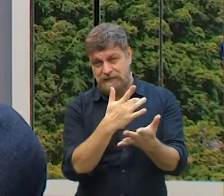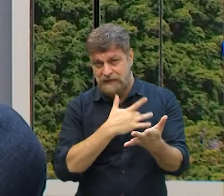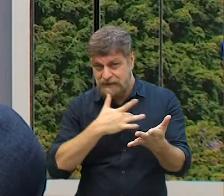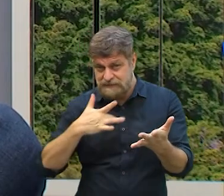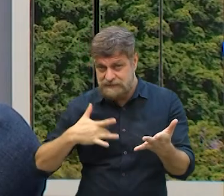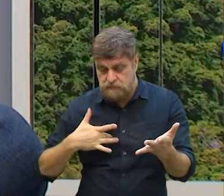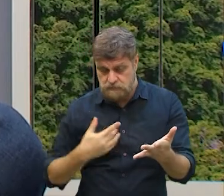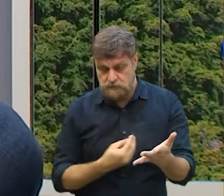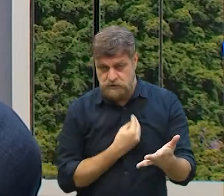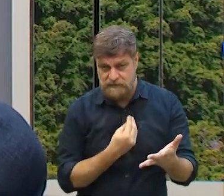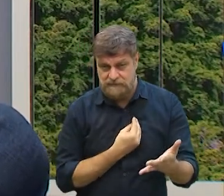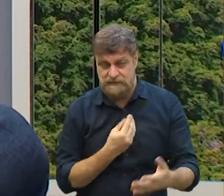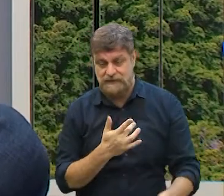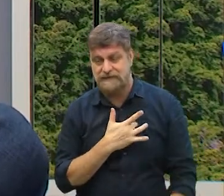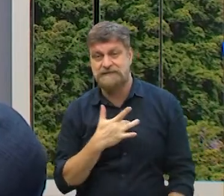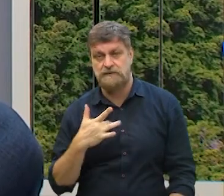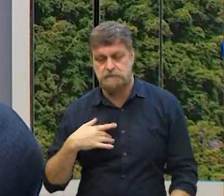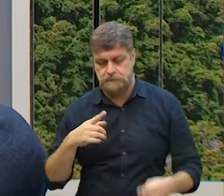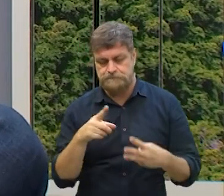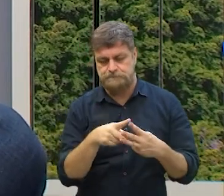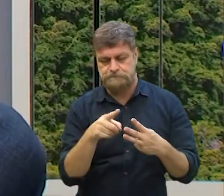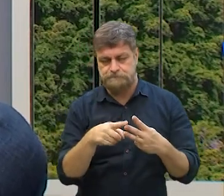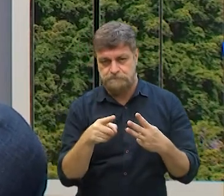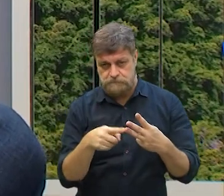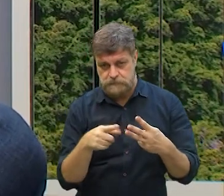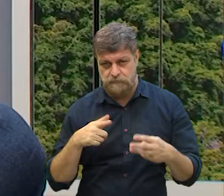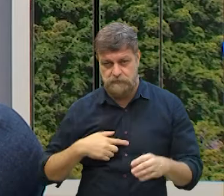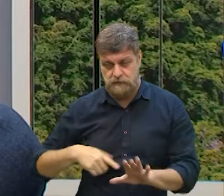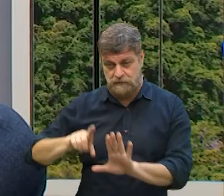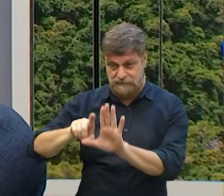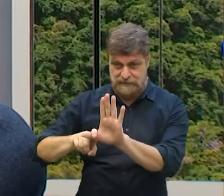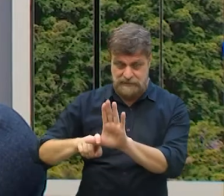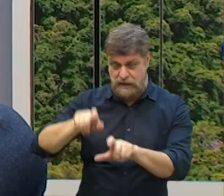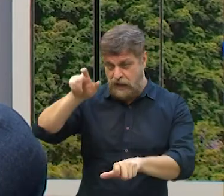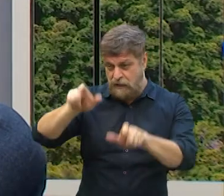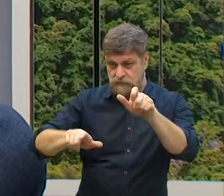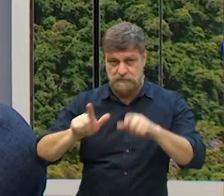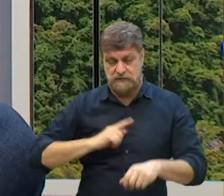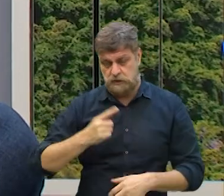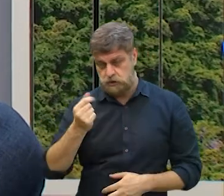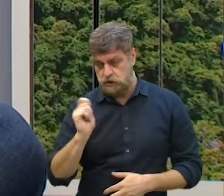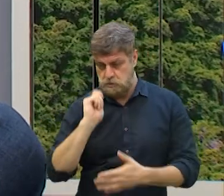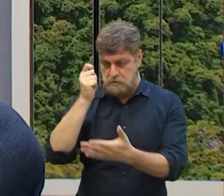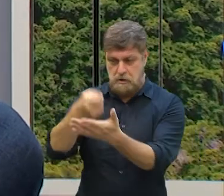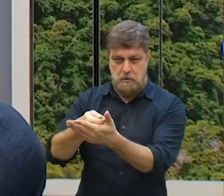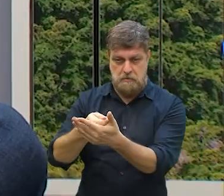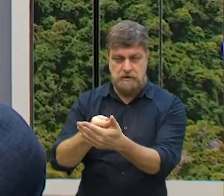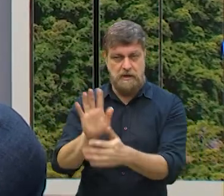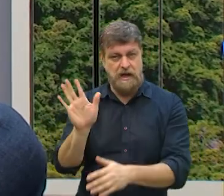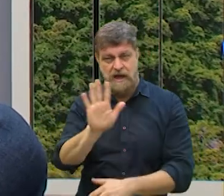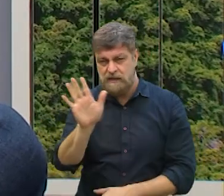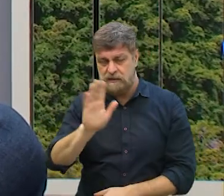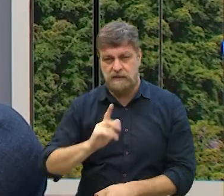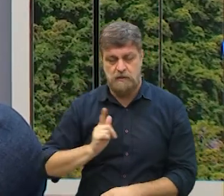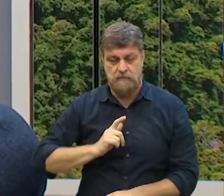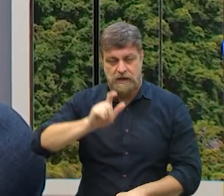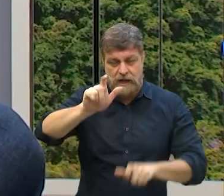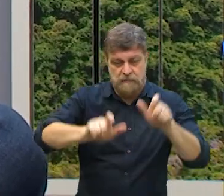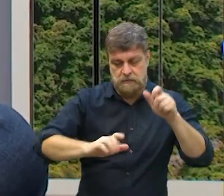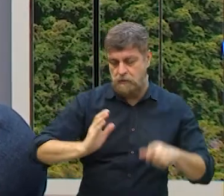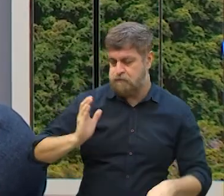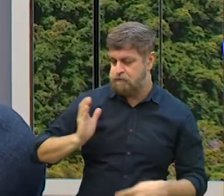a saúde, a vida e a saúde. Independente da pessoa ter ou não recurso financeiro,